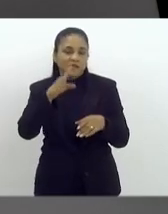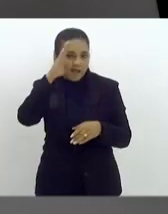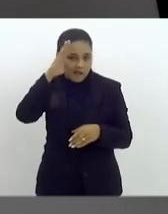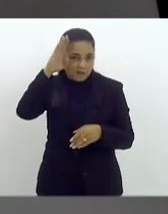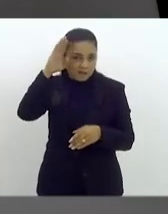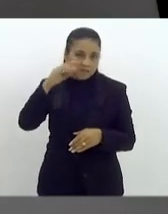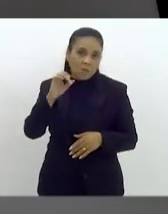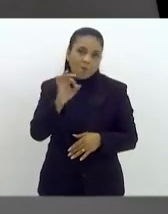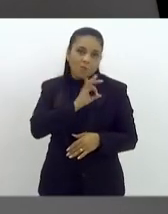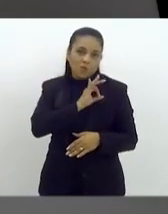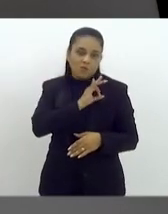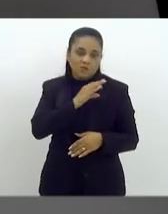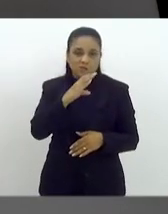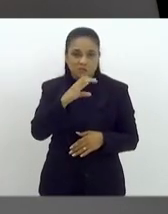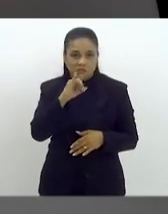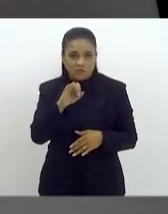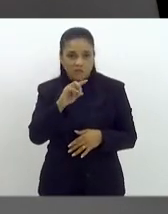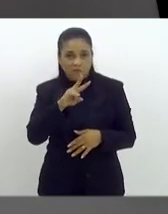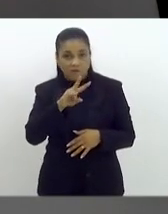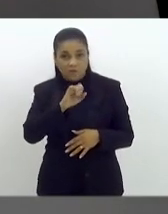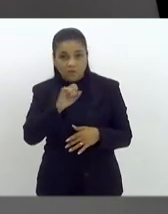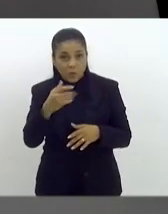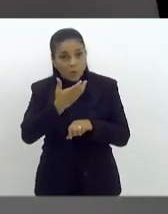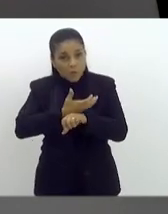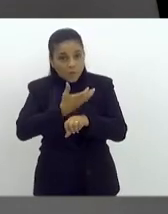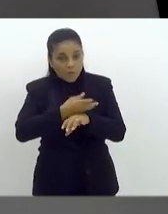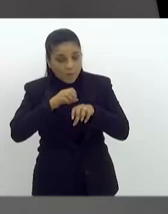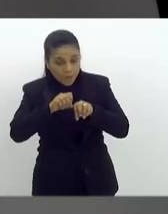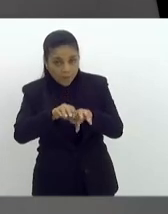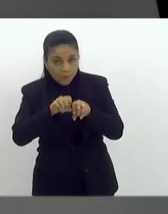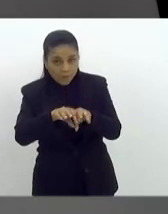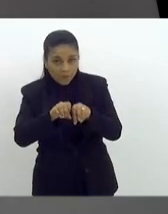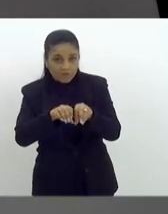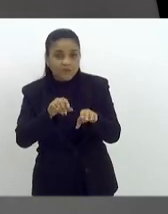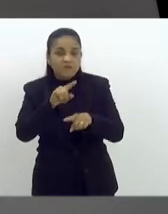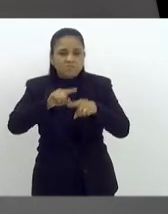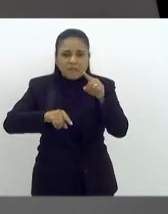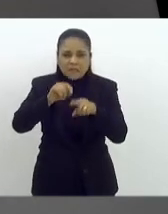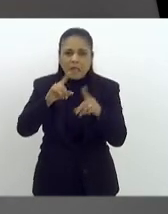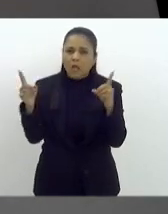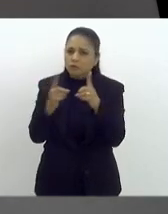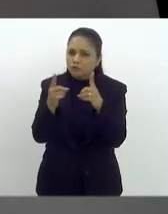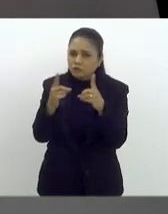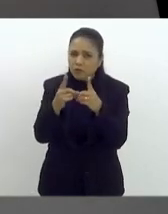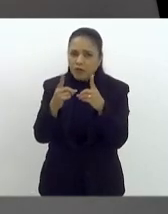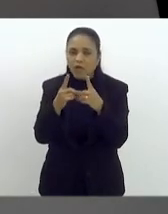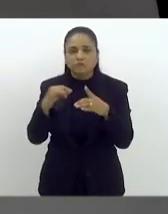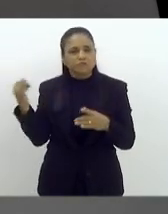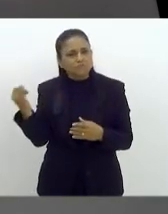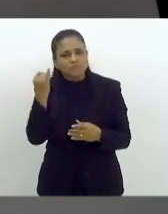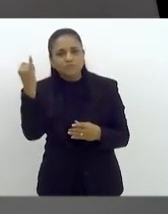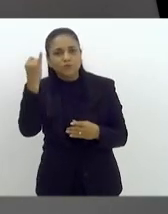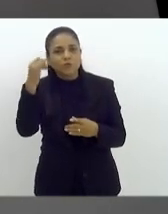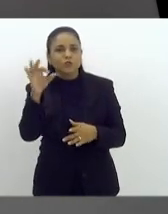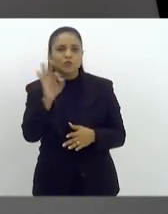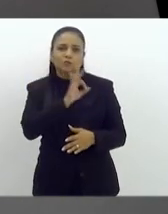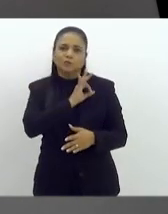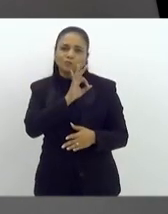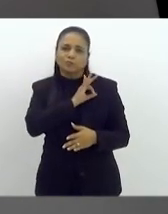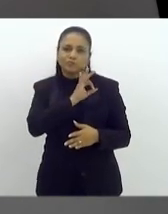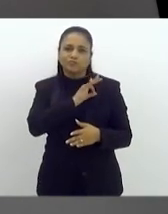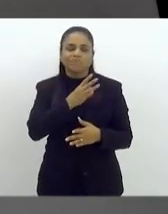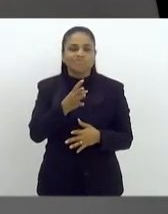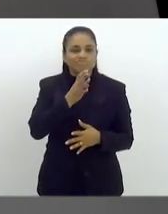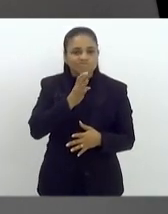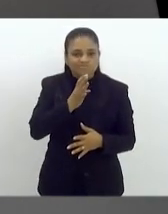nós estamos ministrando algumas disciplinas preparamos também o material didático então é de extrema importância que os policiais